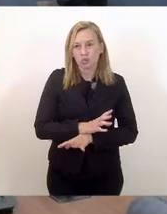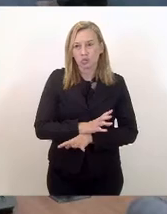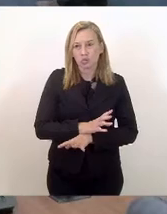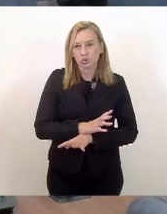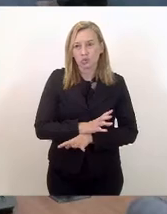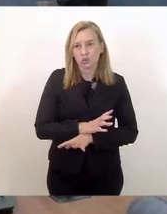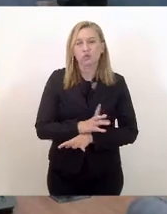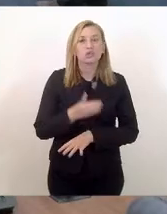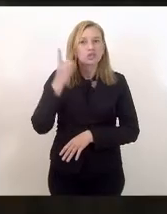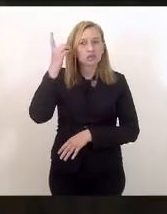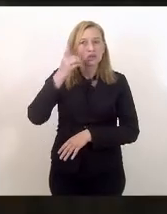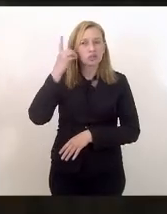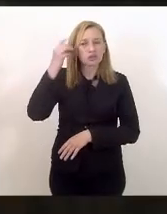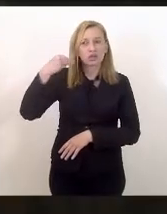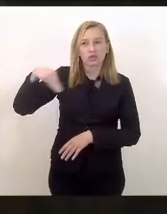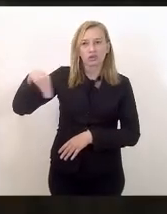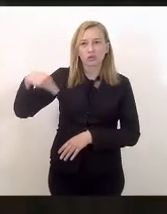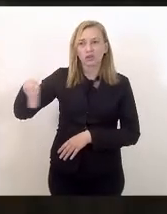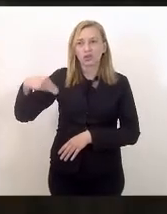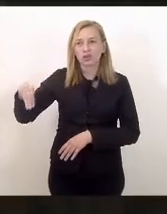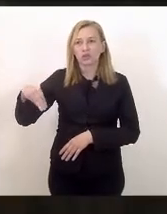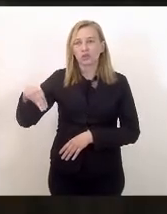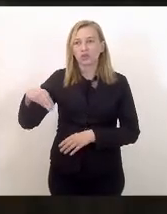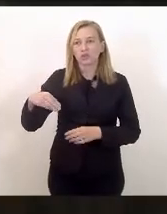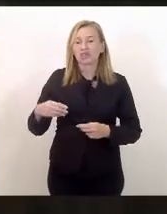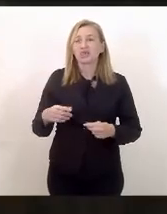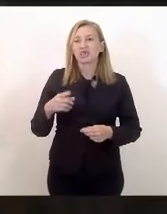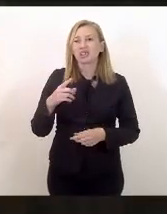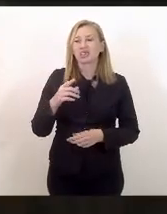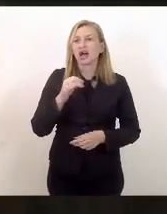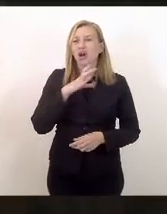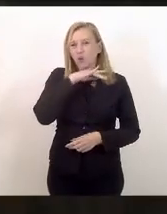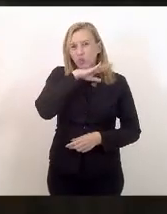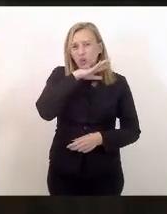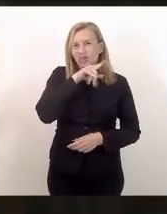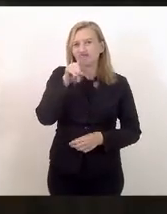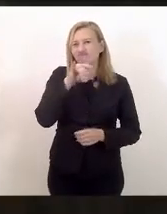Deputado Carlos Mink. Seu link está falhando muito.